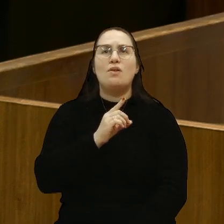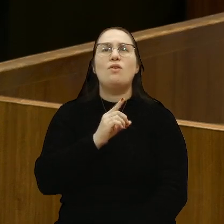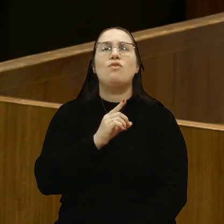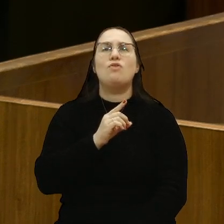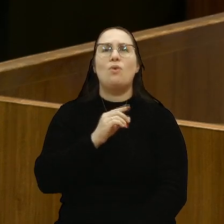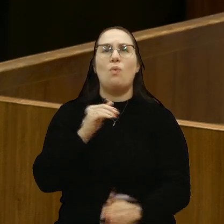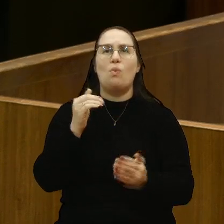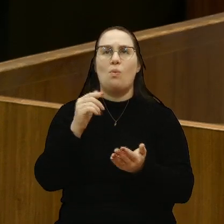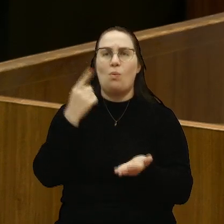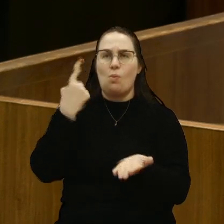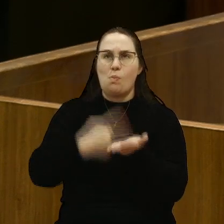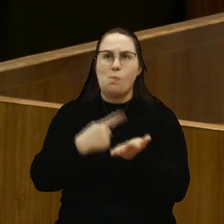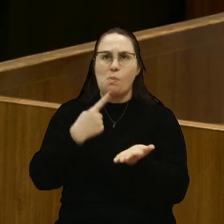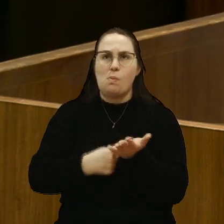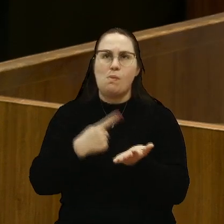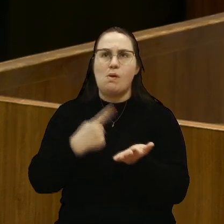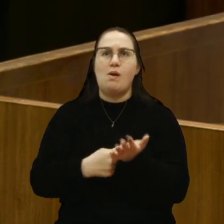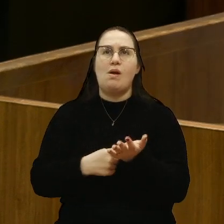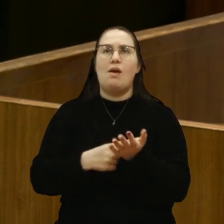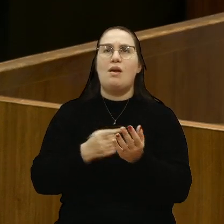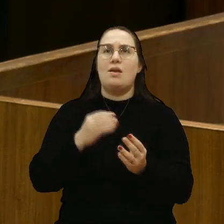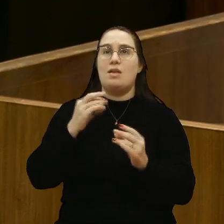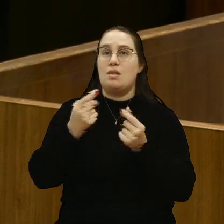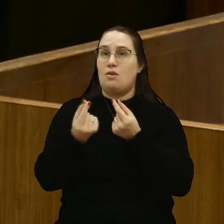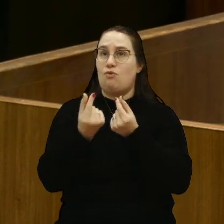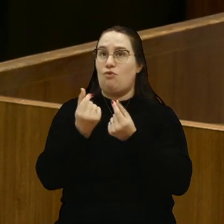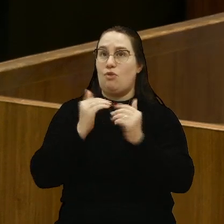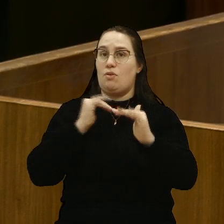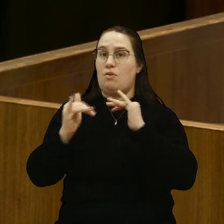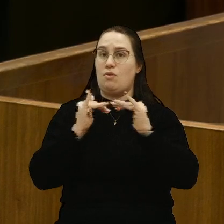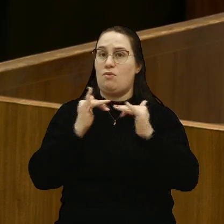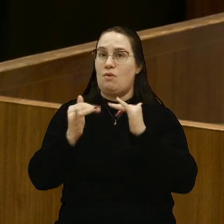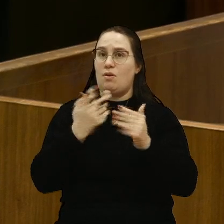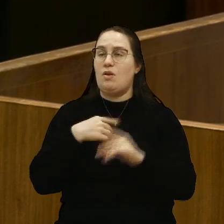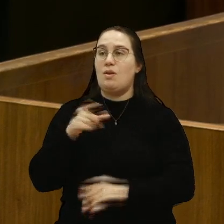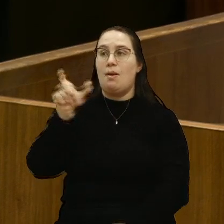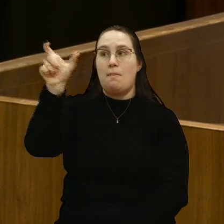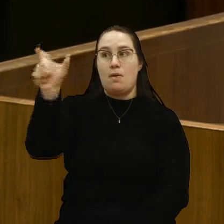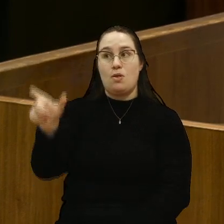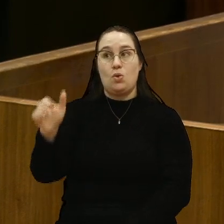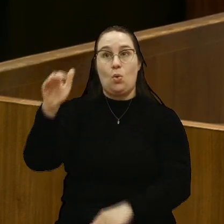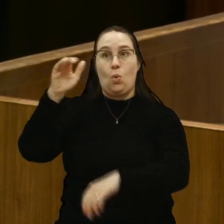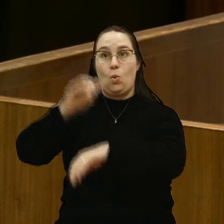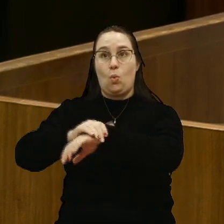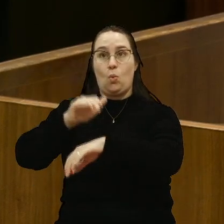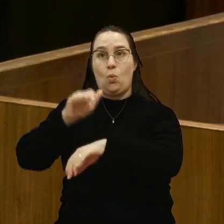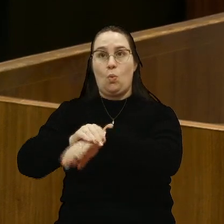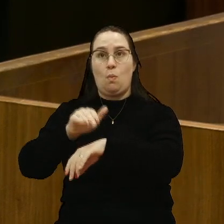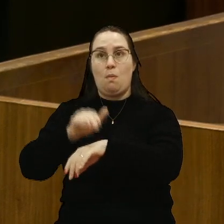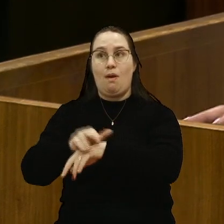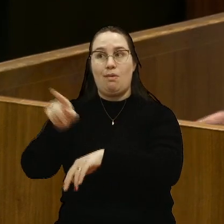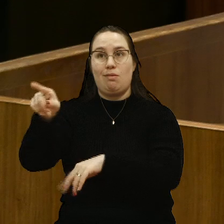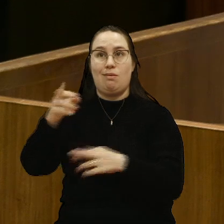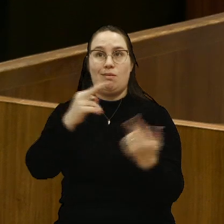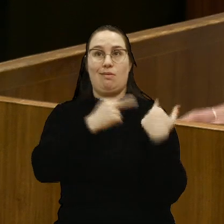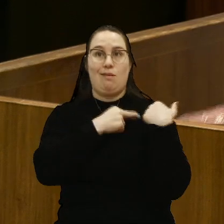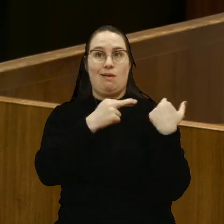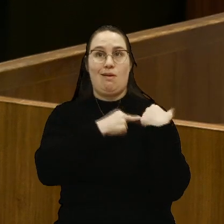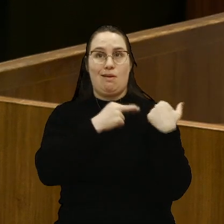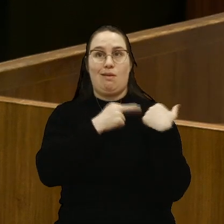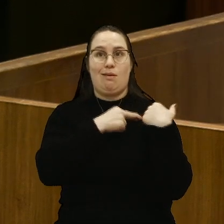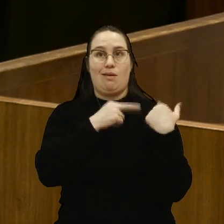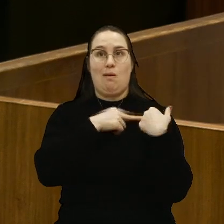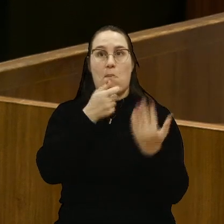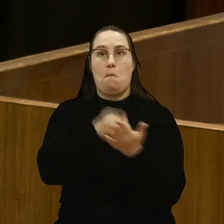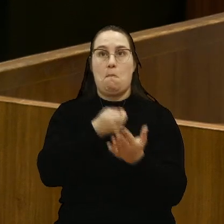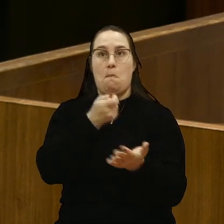cumpridos, que essa receita seja gerada, que o infrator seja a pessoa que